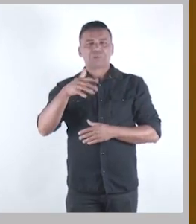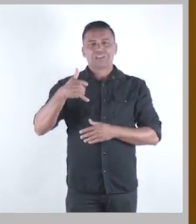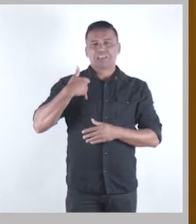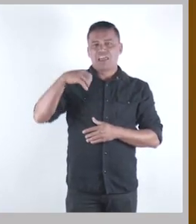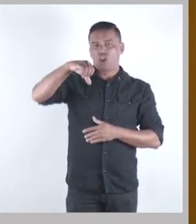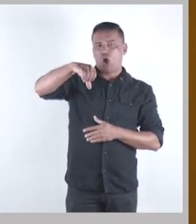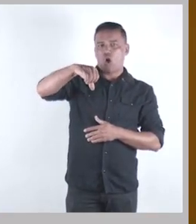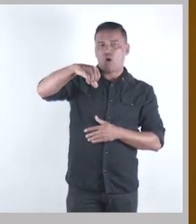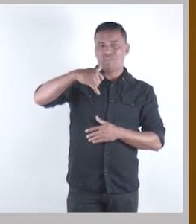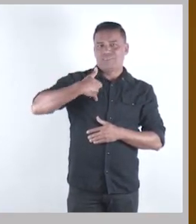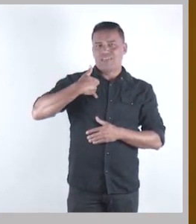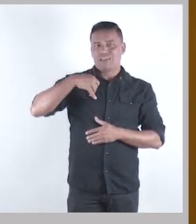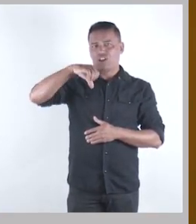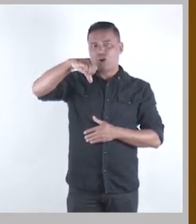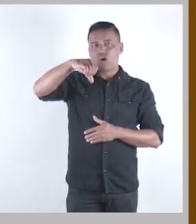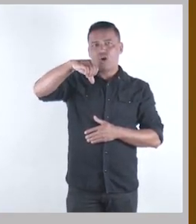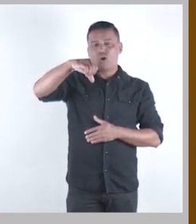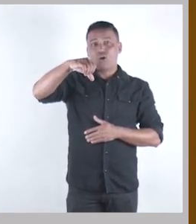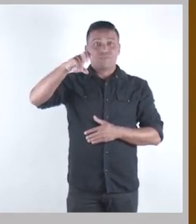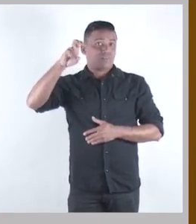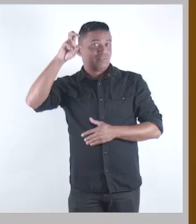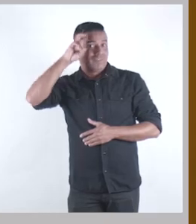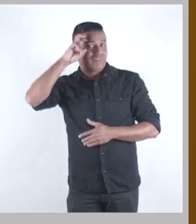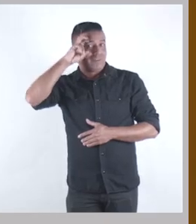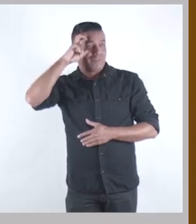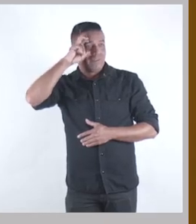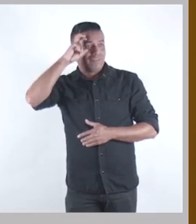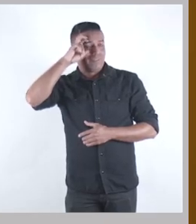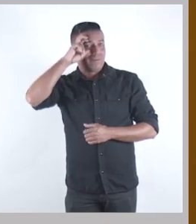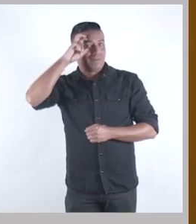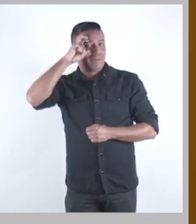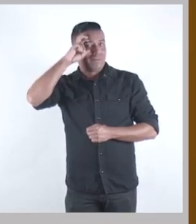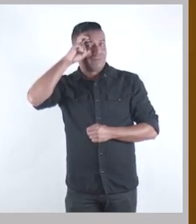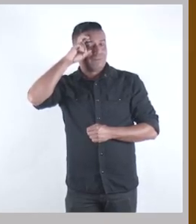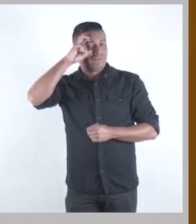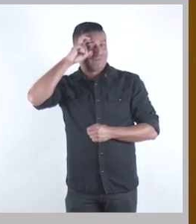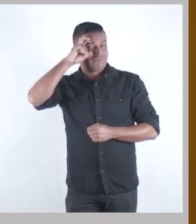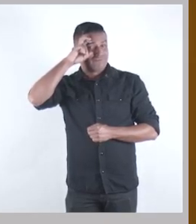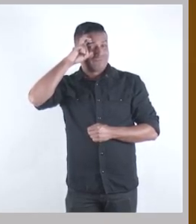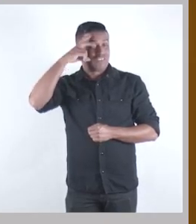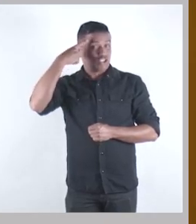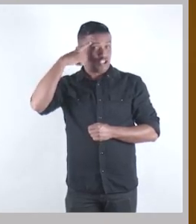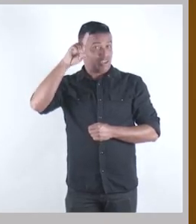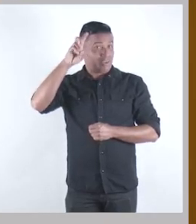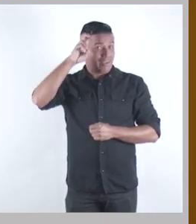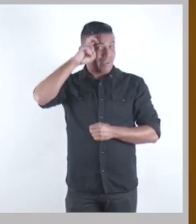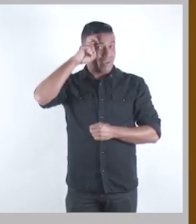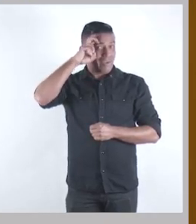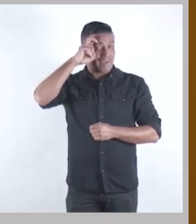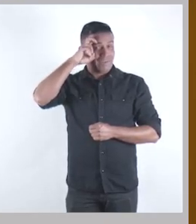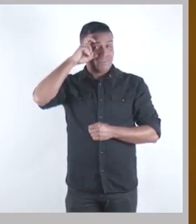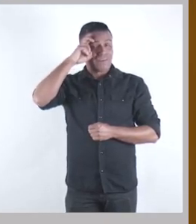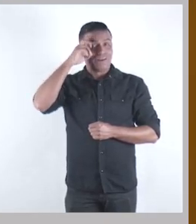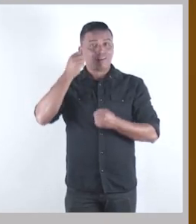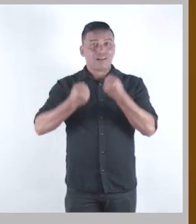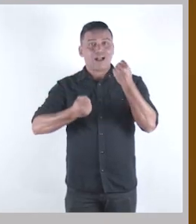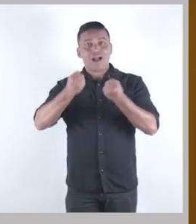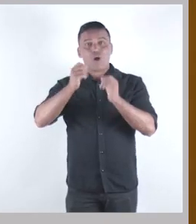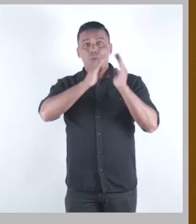9 anos, né? Sim. Às quintas-feiras, que o senhor buscava, ele estacionava nos